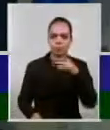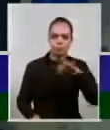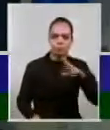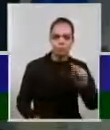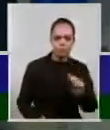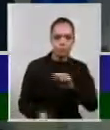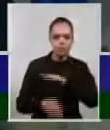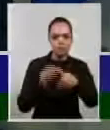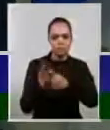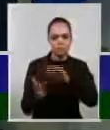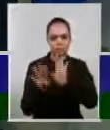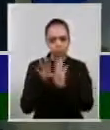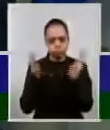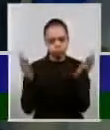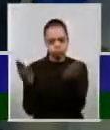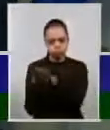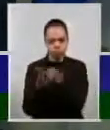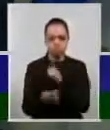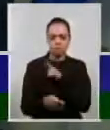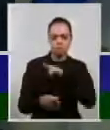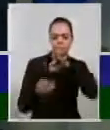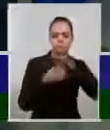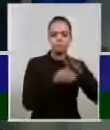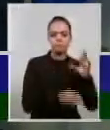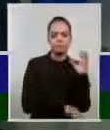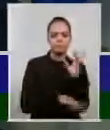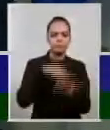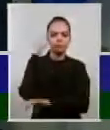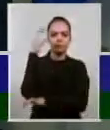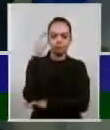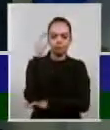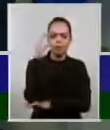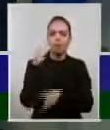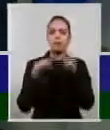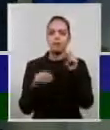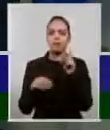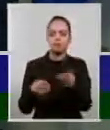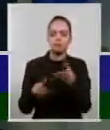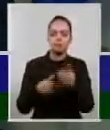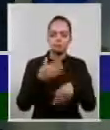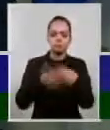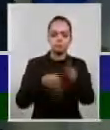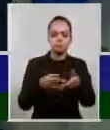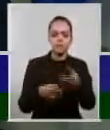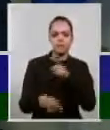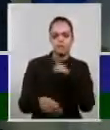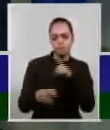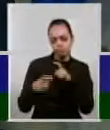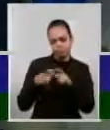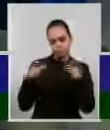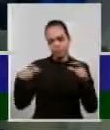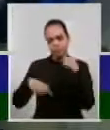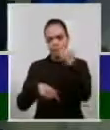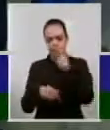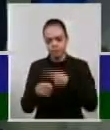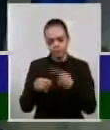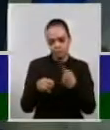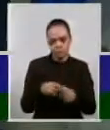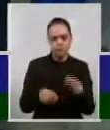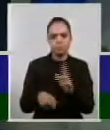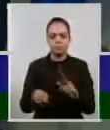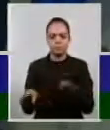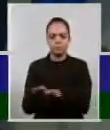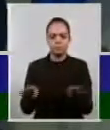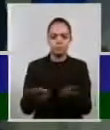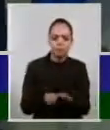cercadas, arborizadas e preservadas, e está em andamento e agora está crescendo, inclusive fora do município de Uberlândia, em toda a bacia